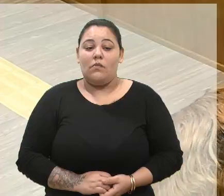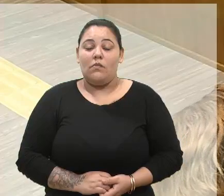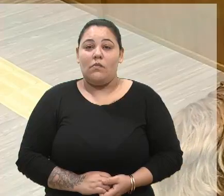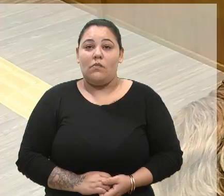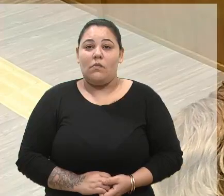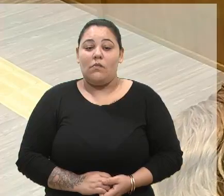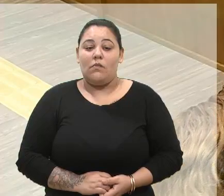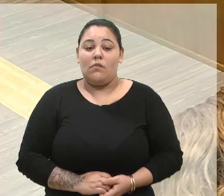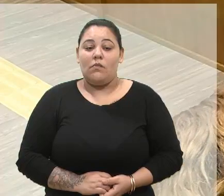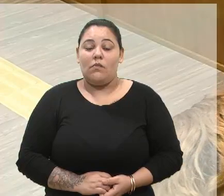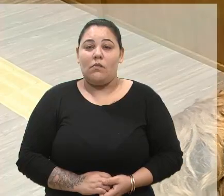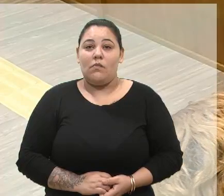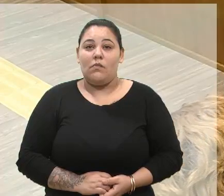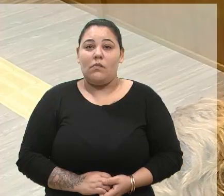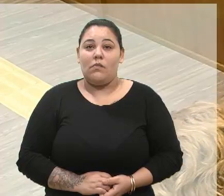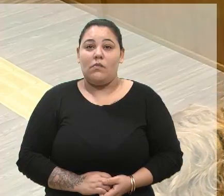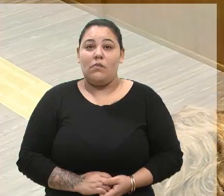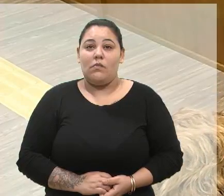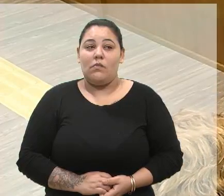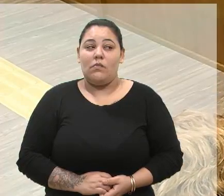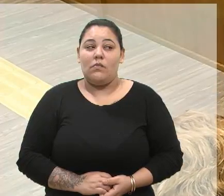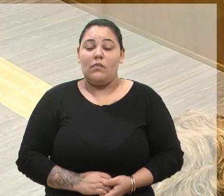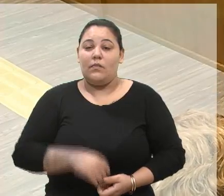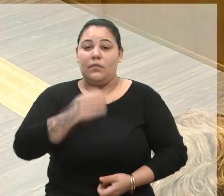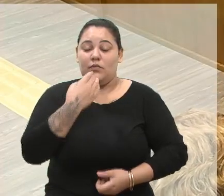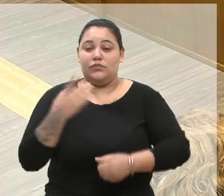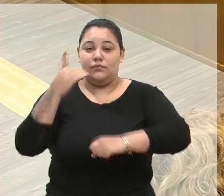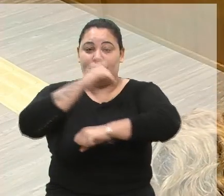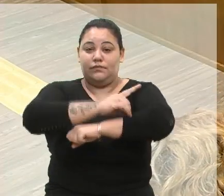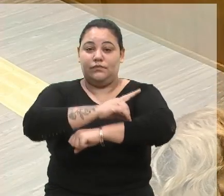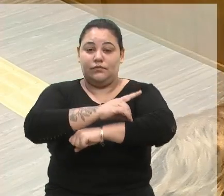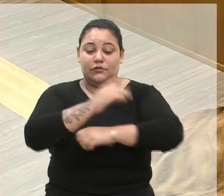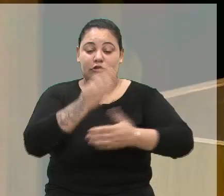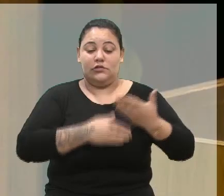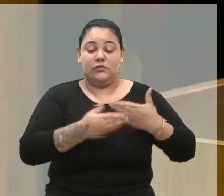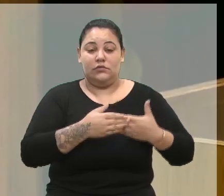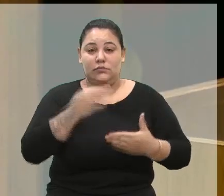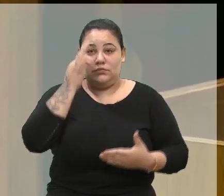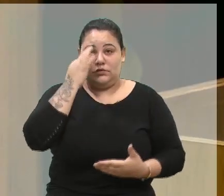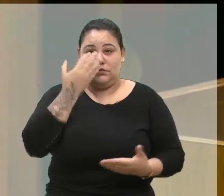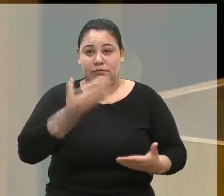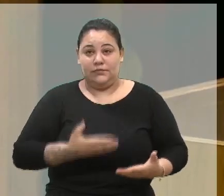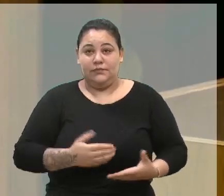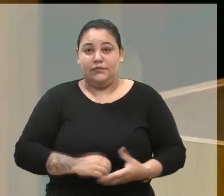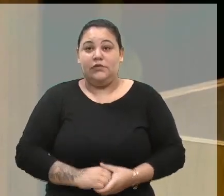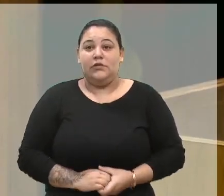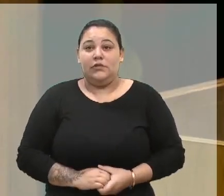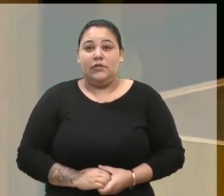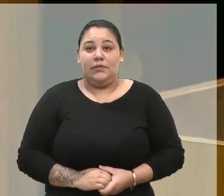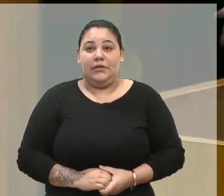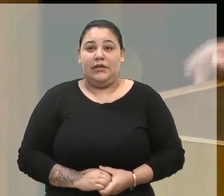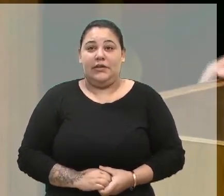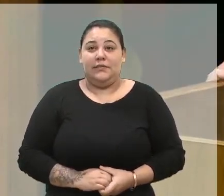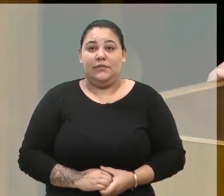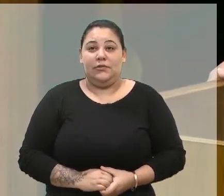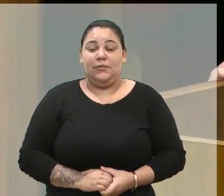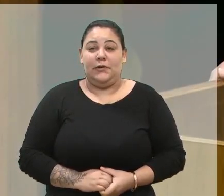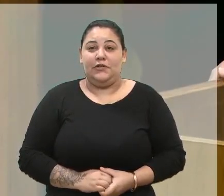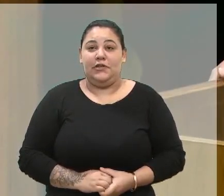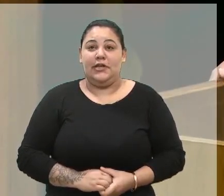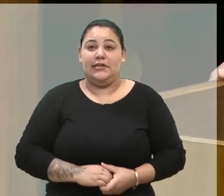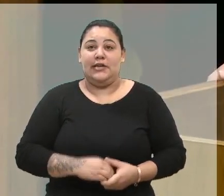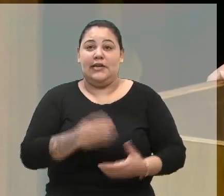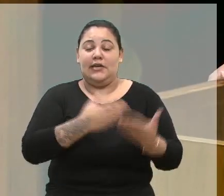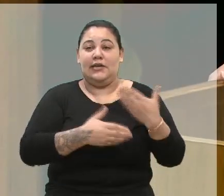Vereadora Estela. Obrigada. Bom dia a todas e a todos. Bom dia, senhora presidente, aos componentes da mesa. Hoje